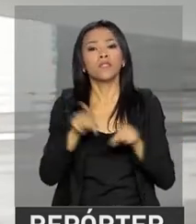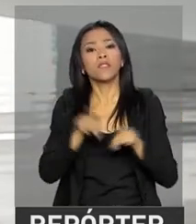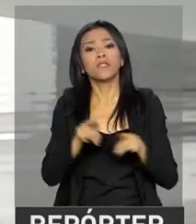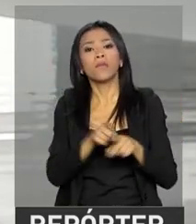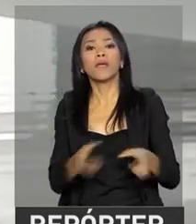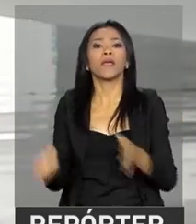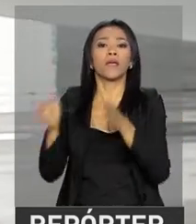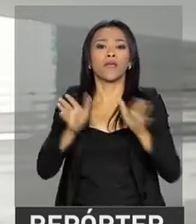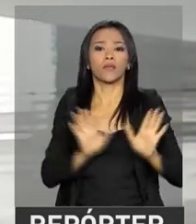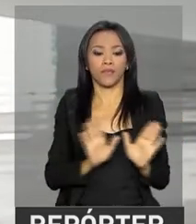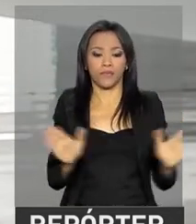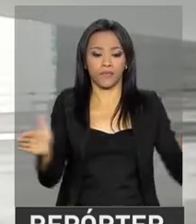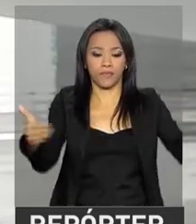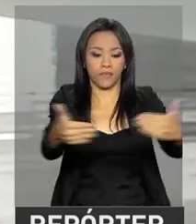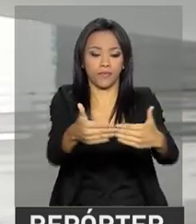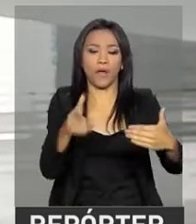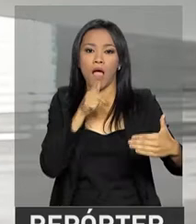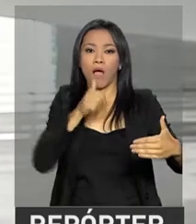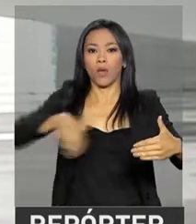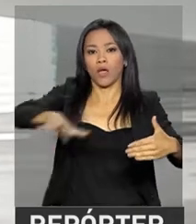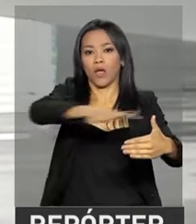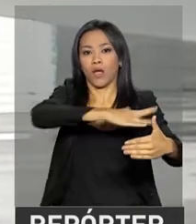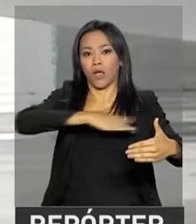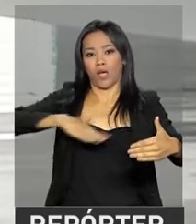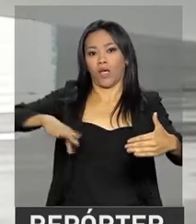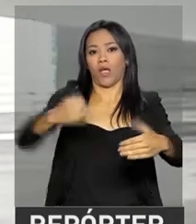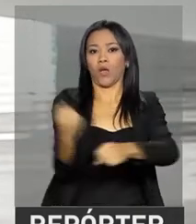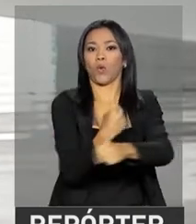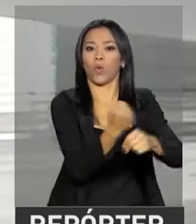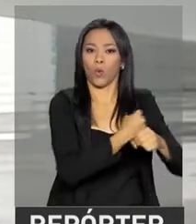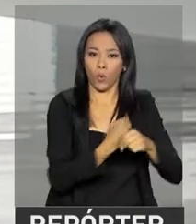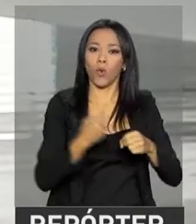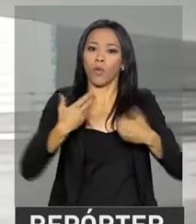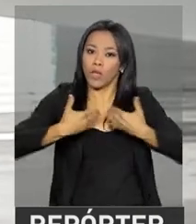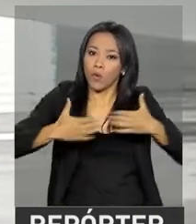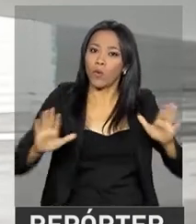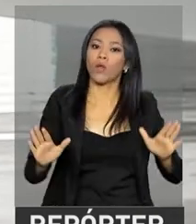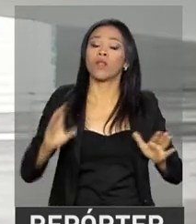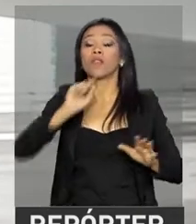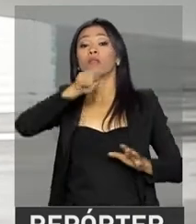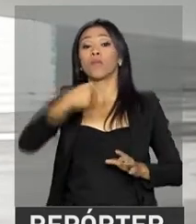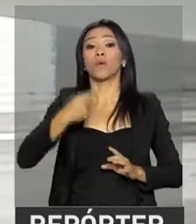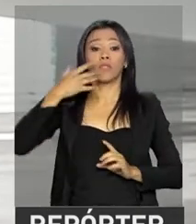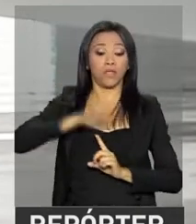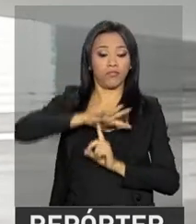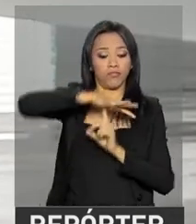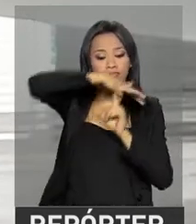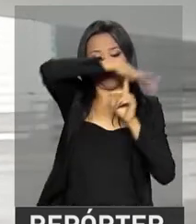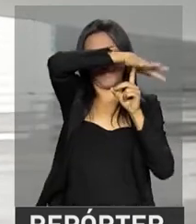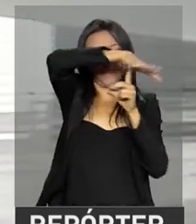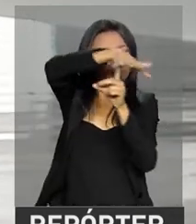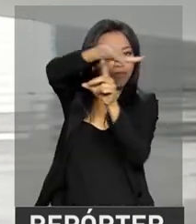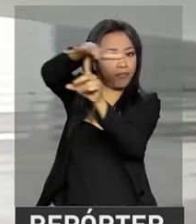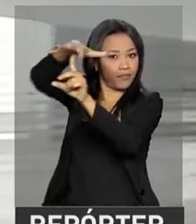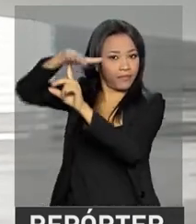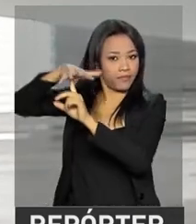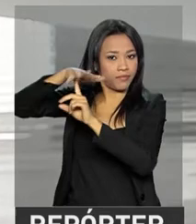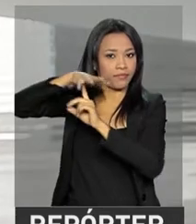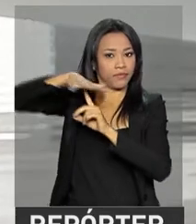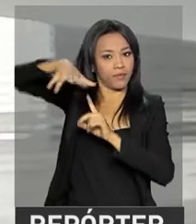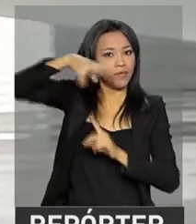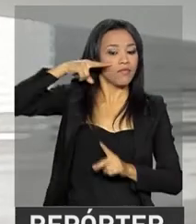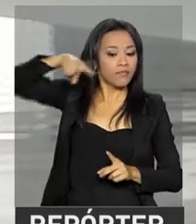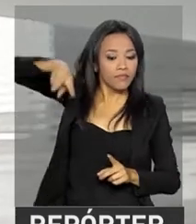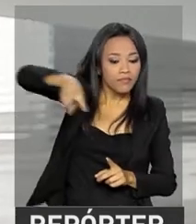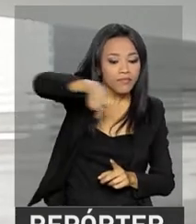a crise de falta d'água na região. Depois, ao meio-dia, ele sobrevoa a região portuária de Aracruz, também